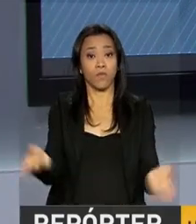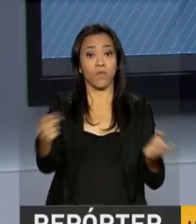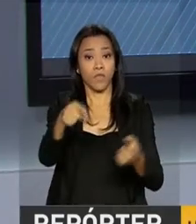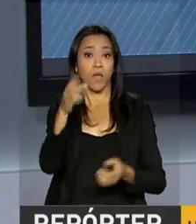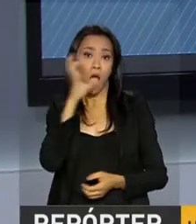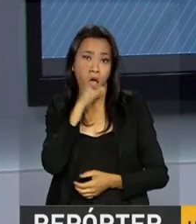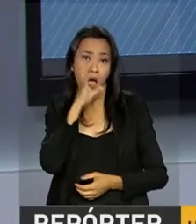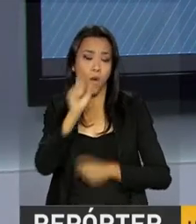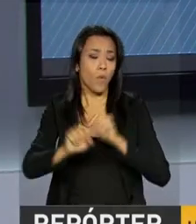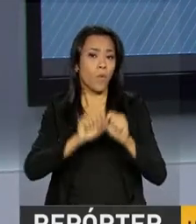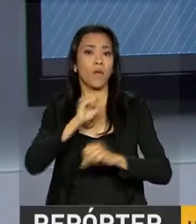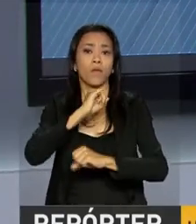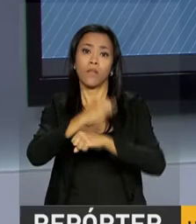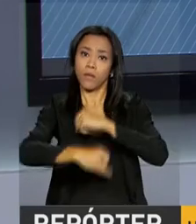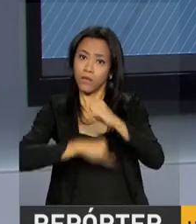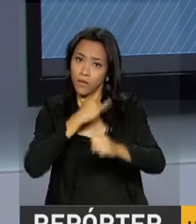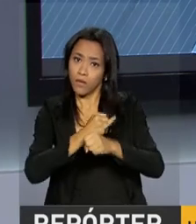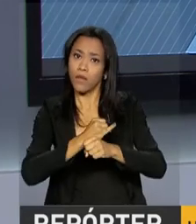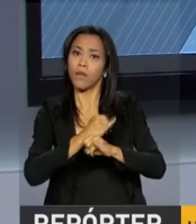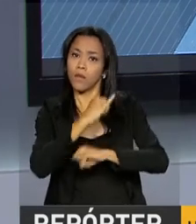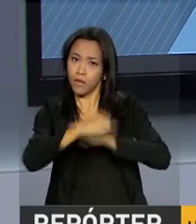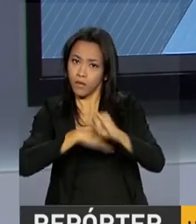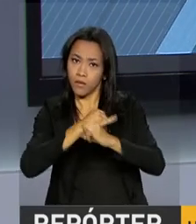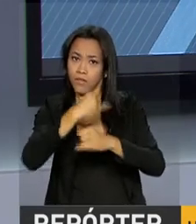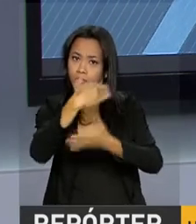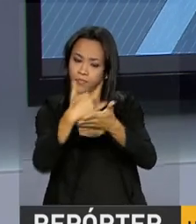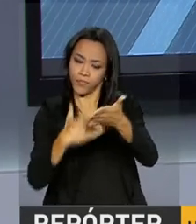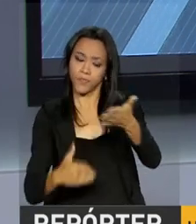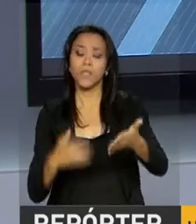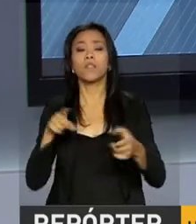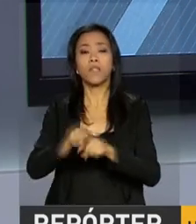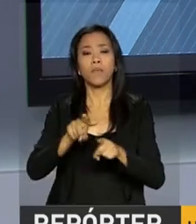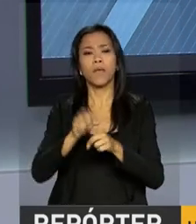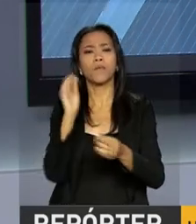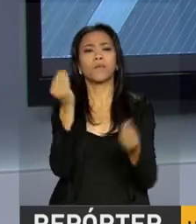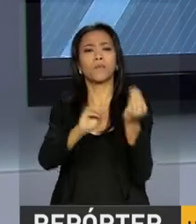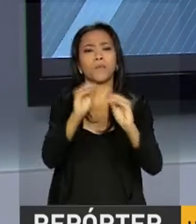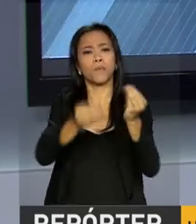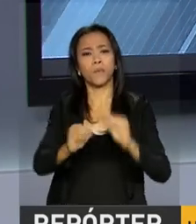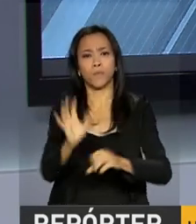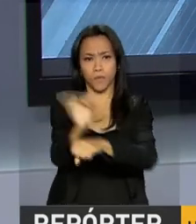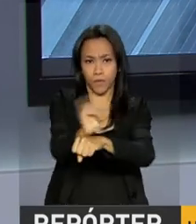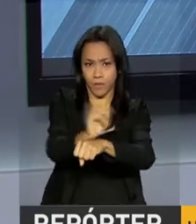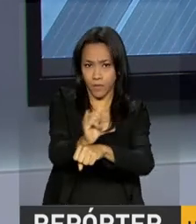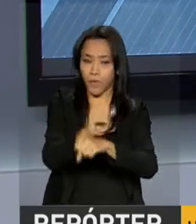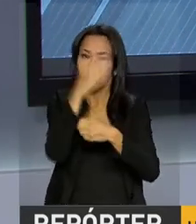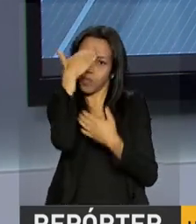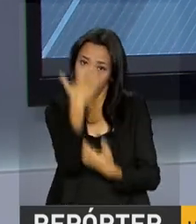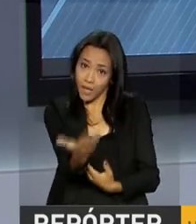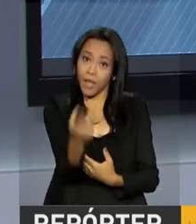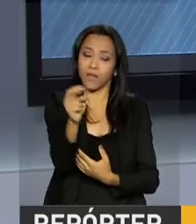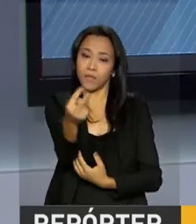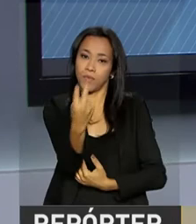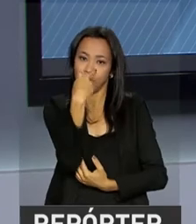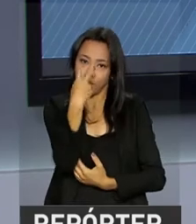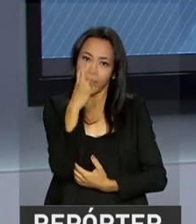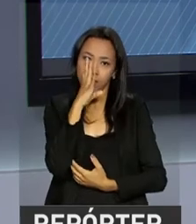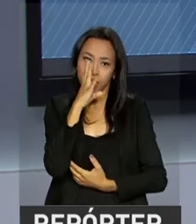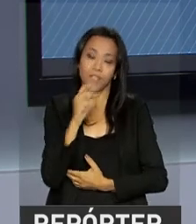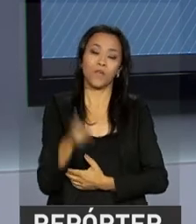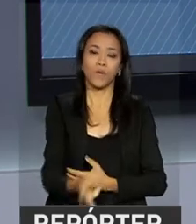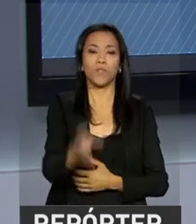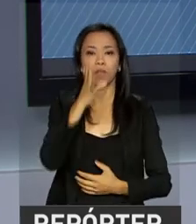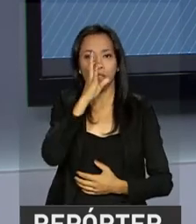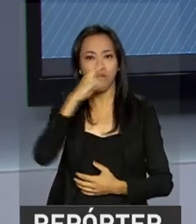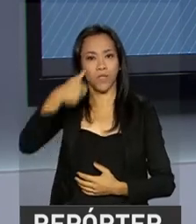também na internet e não esqueça que nossas reportagens estão disponíveis no youtube obrigada pela sua companhia e